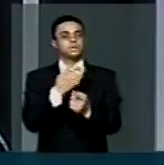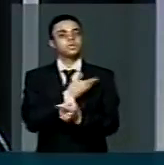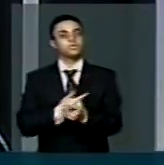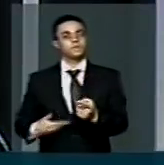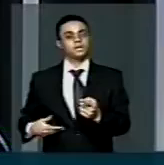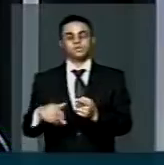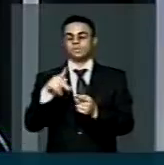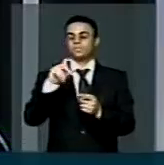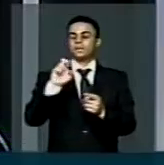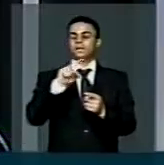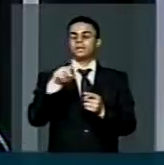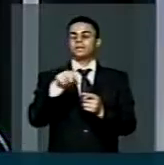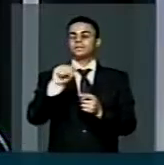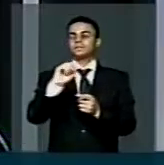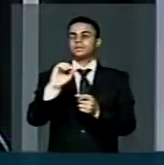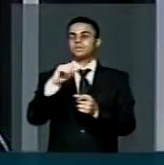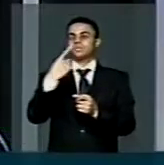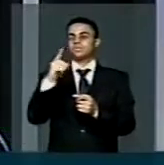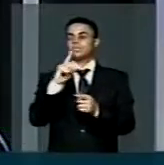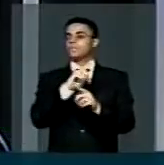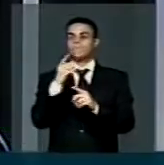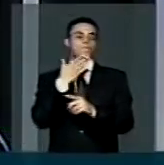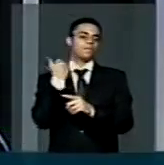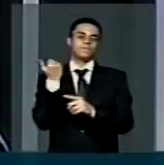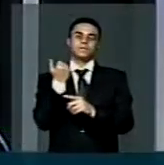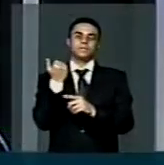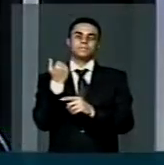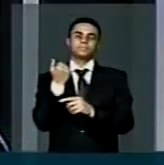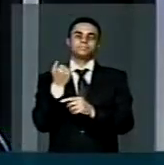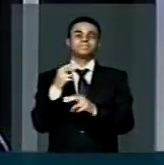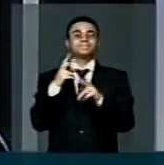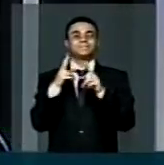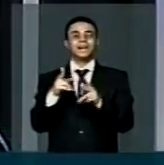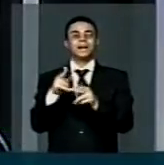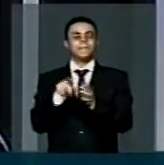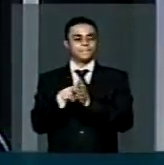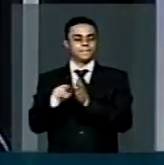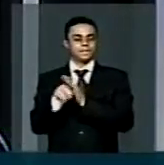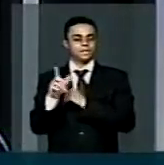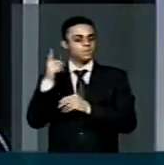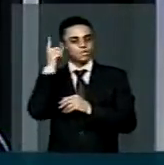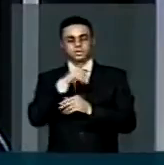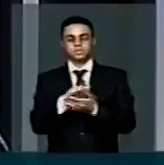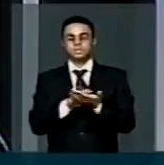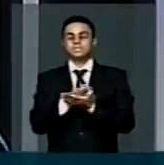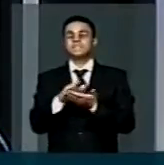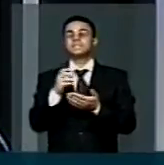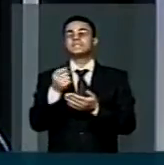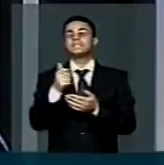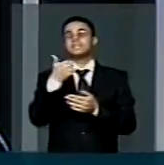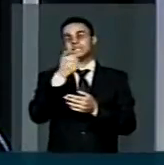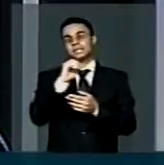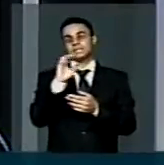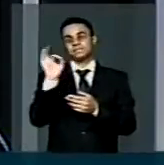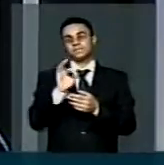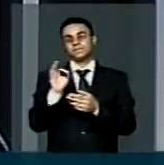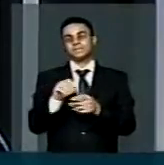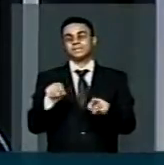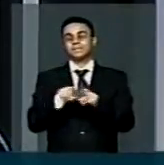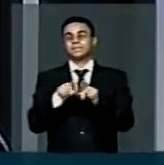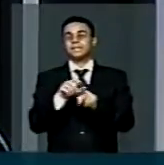candidato Pezão não é melhor. Segundo as pesquisas, ele não alcançou nem 10% da intenção de voto e tem 50% de